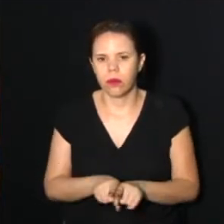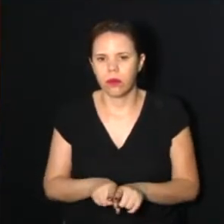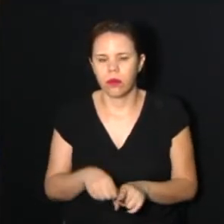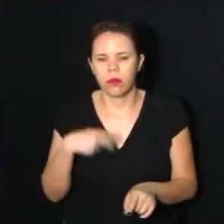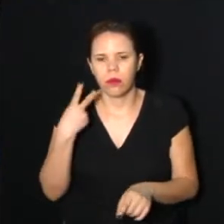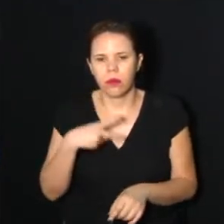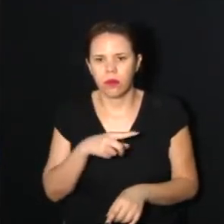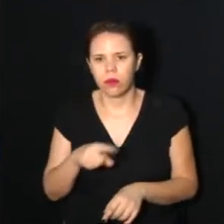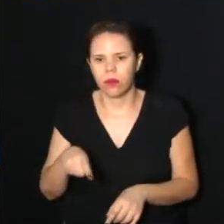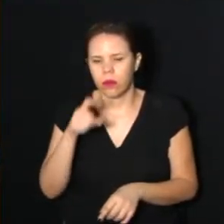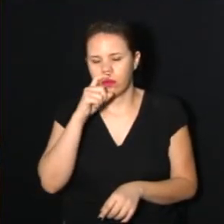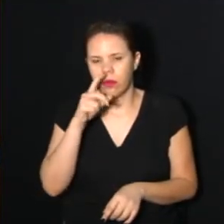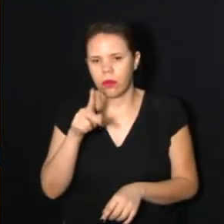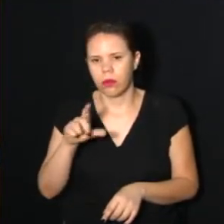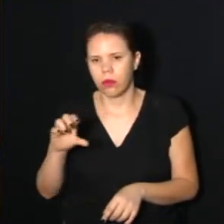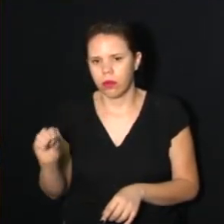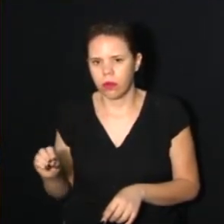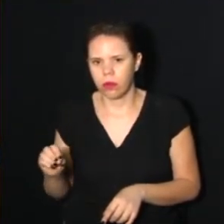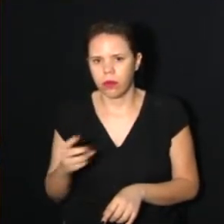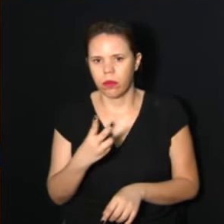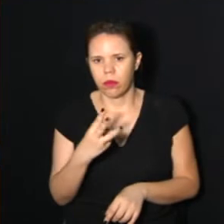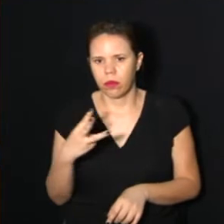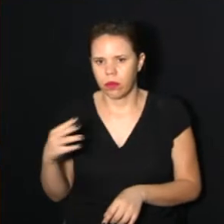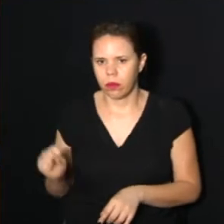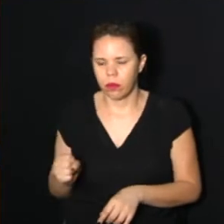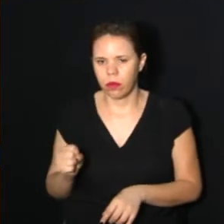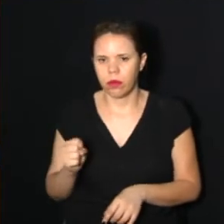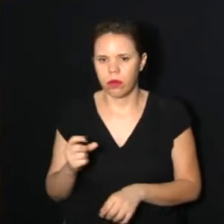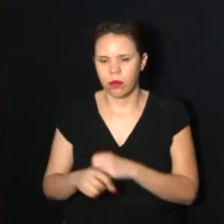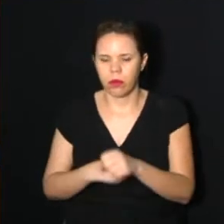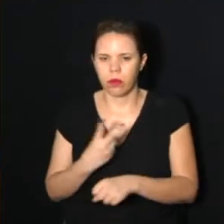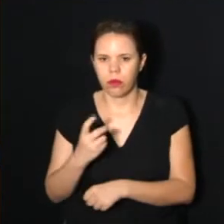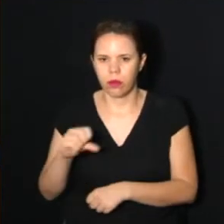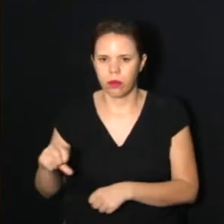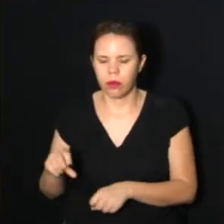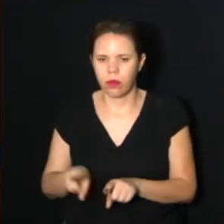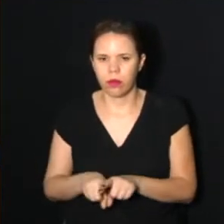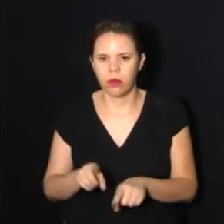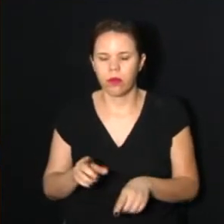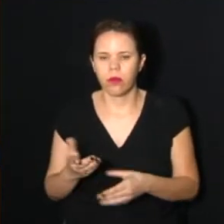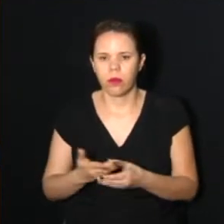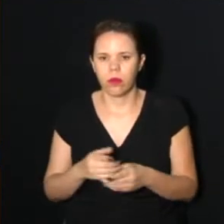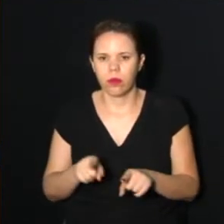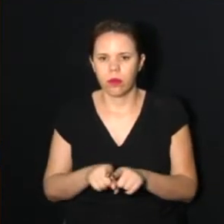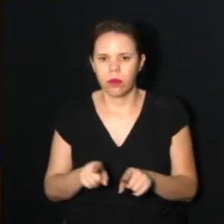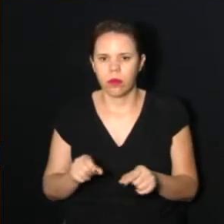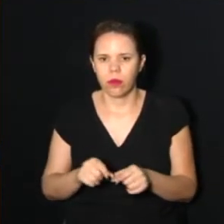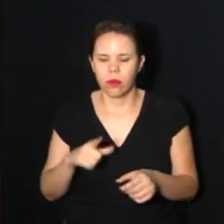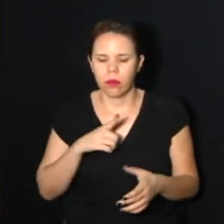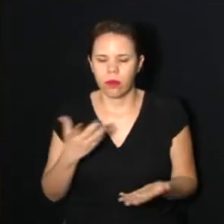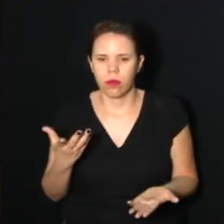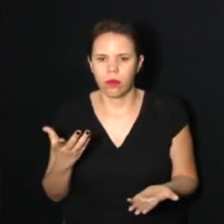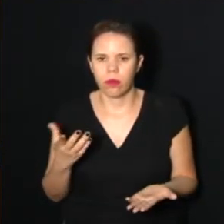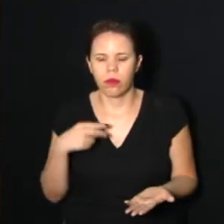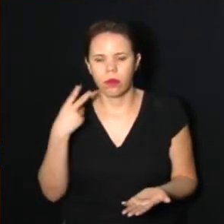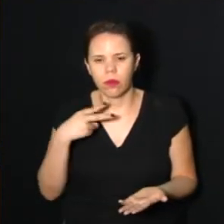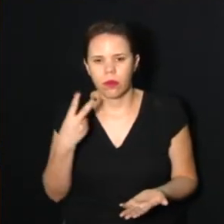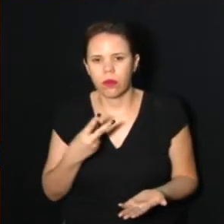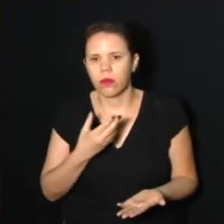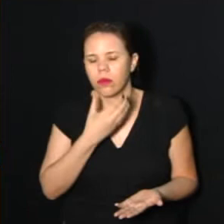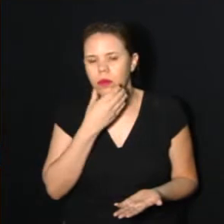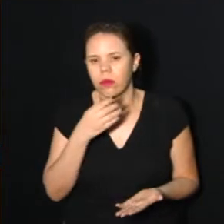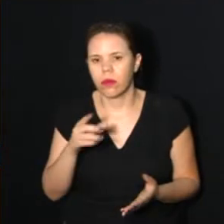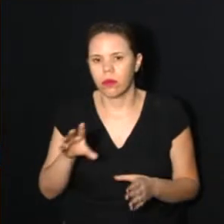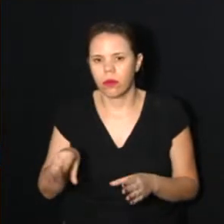Carlos, favorável ao PLO 238/2019, processo 231053, de autoria do vereador Carmo Luiz, que institui no município